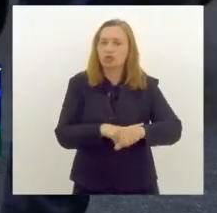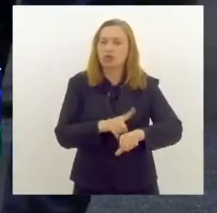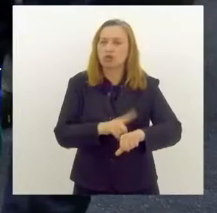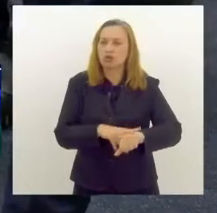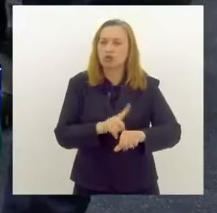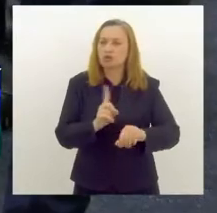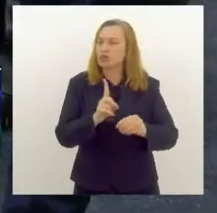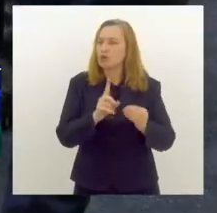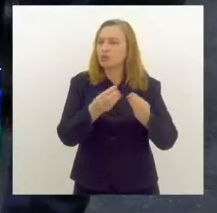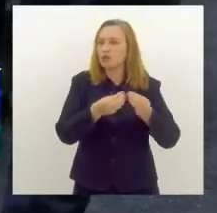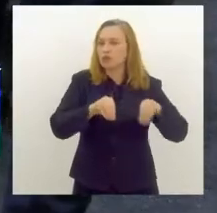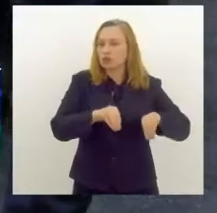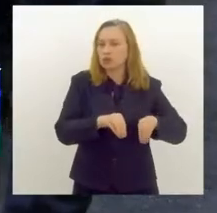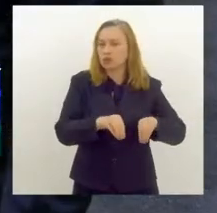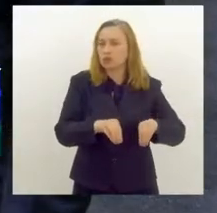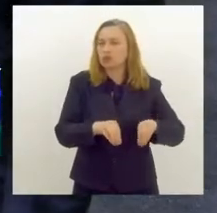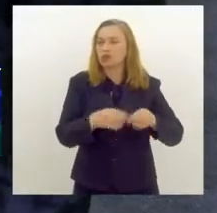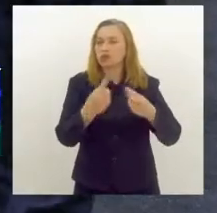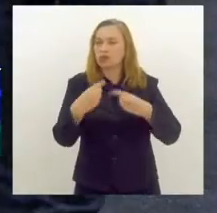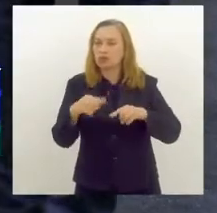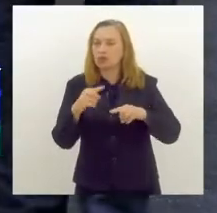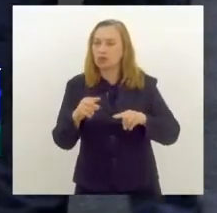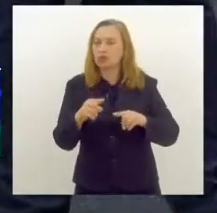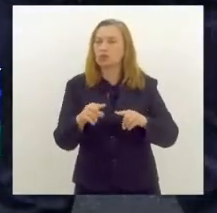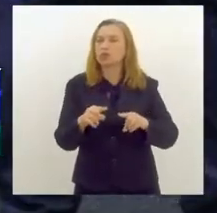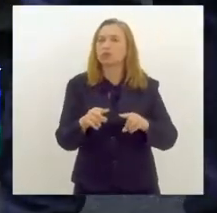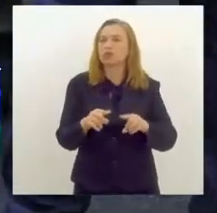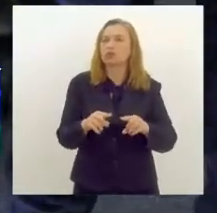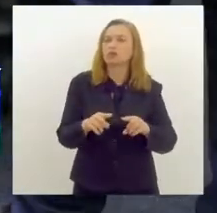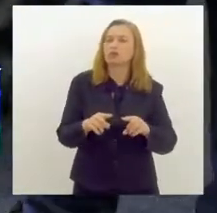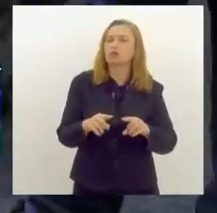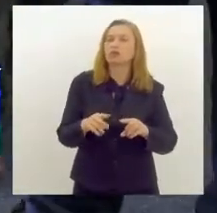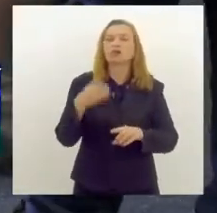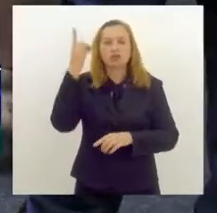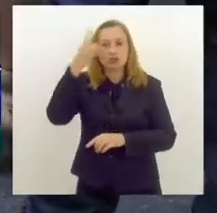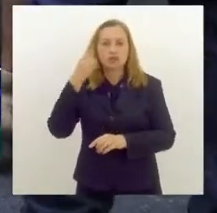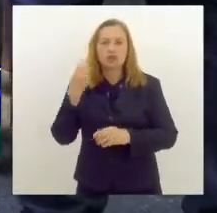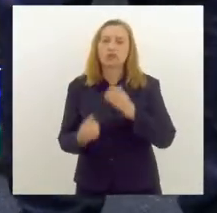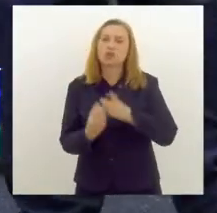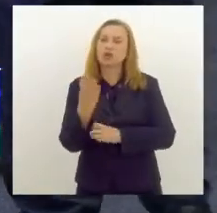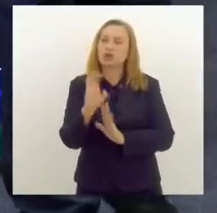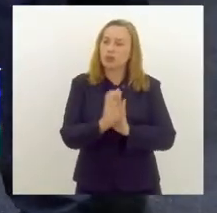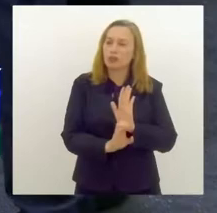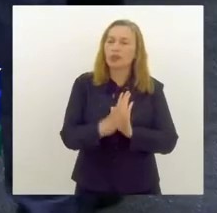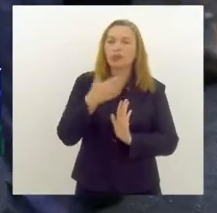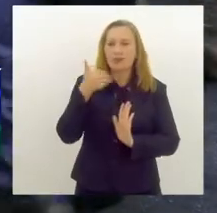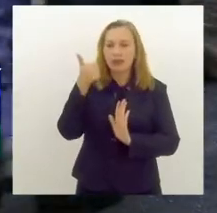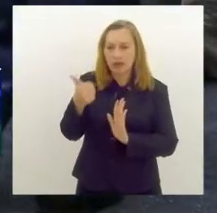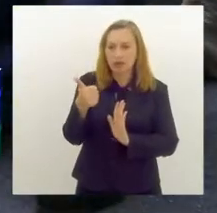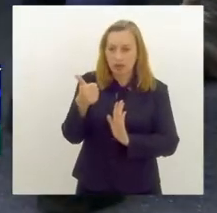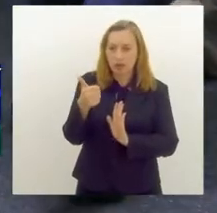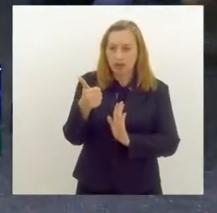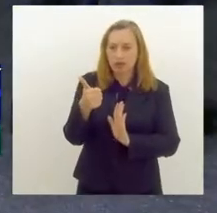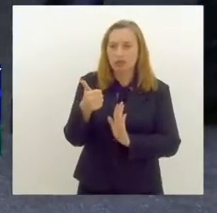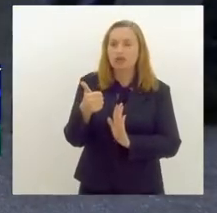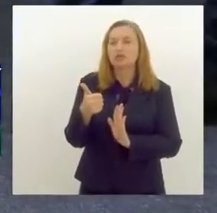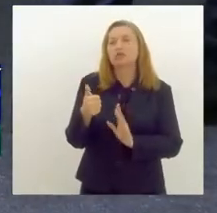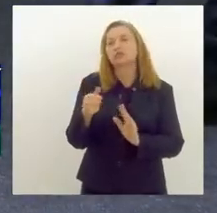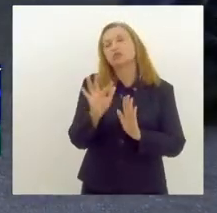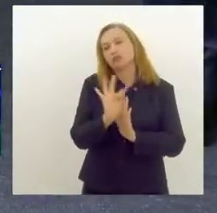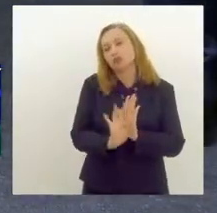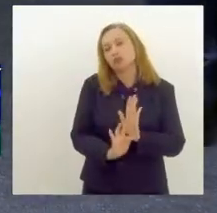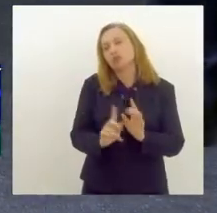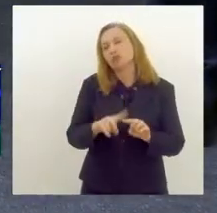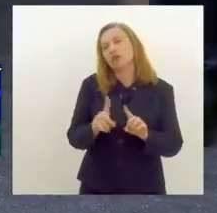sem prejuízo da boa provocação que fazem os autores, eu fiz emendas ao projeto para tentar melhorar a perspectiva do texto,